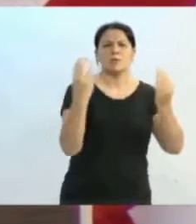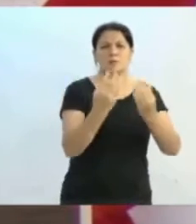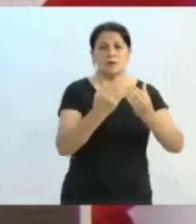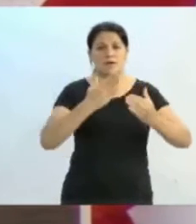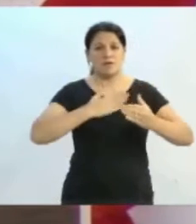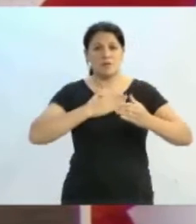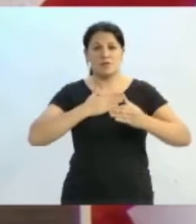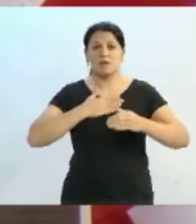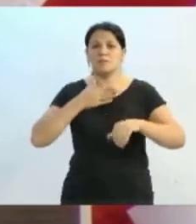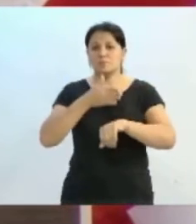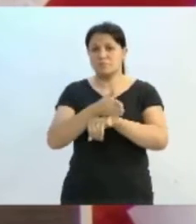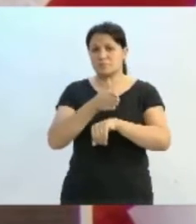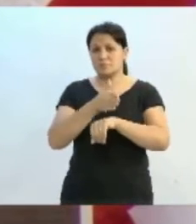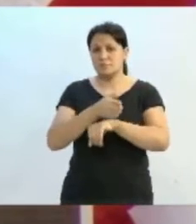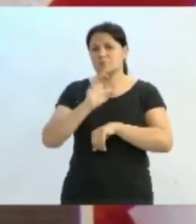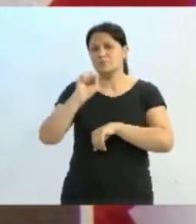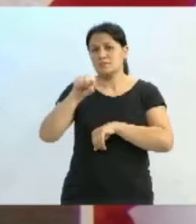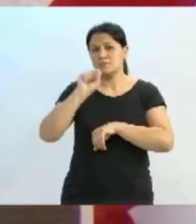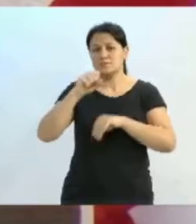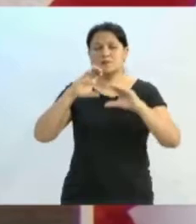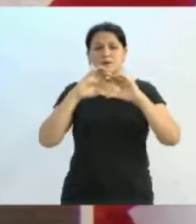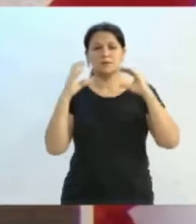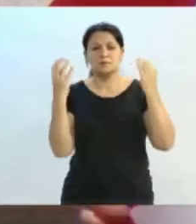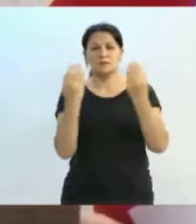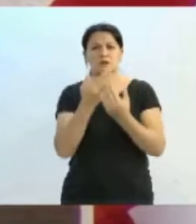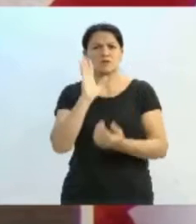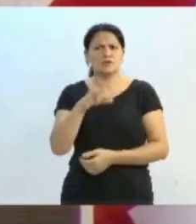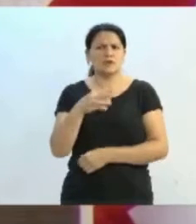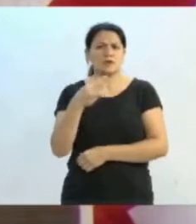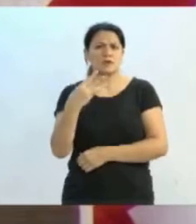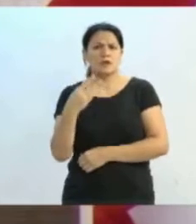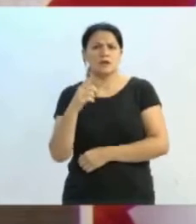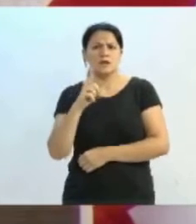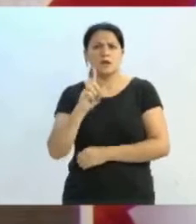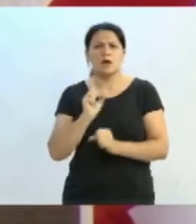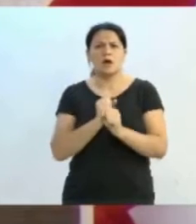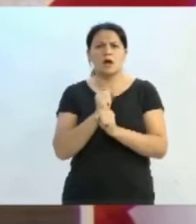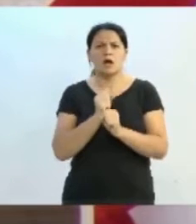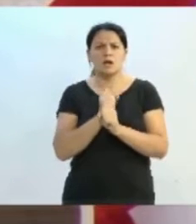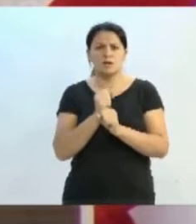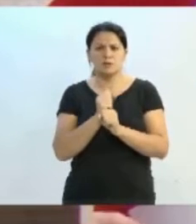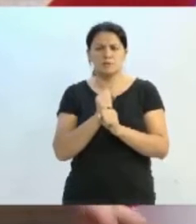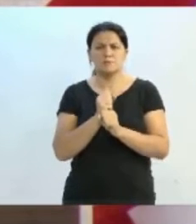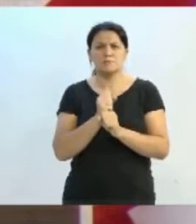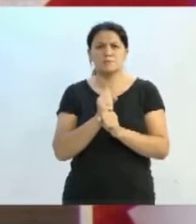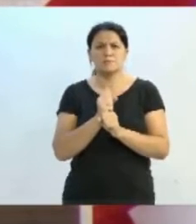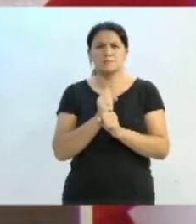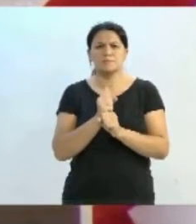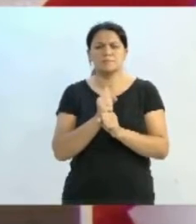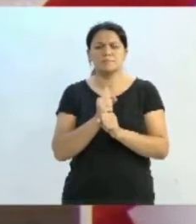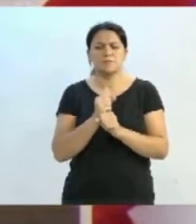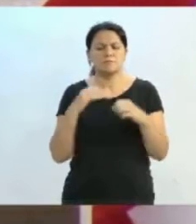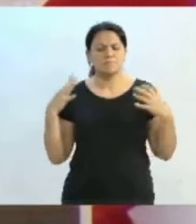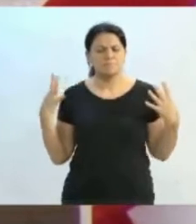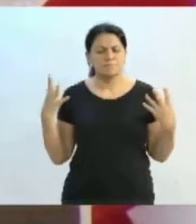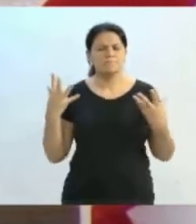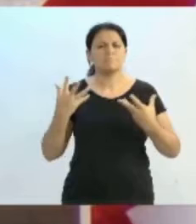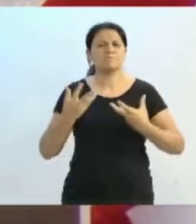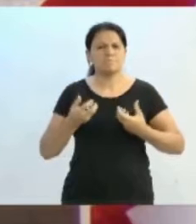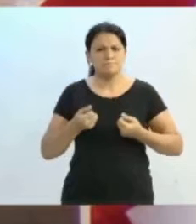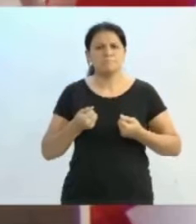incluo porque sou membro dessa comunidade e há 31 anos e tenho esse privilégio de